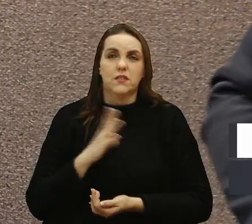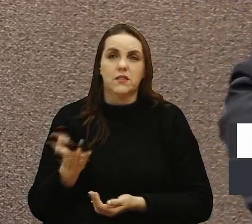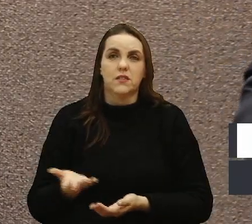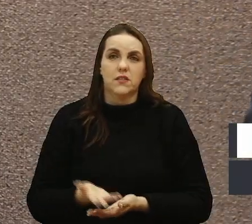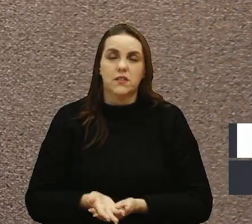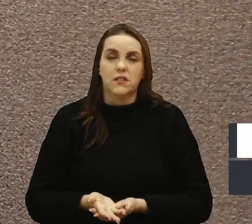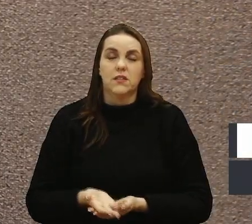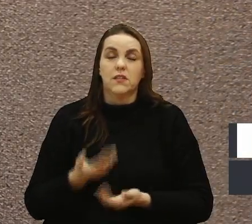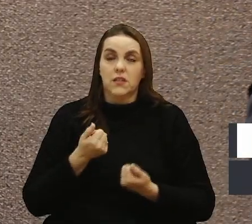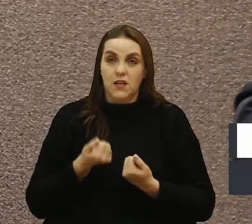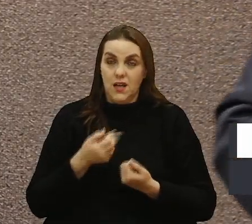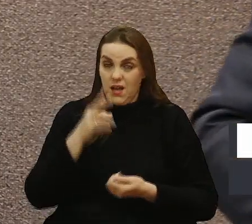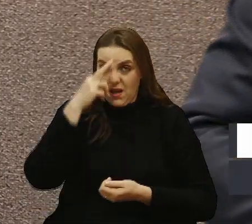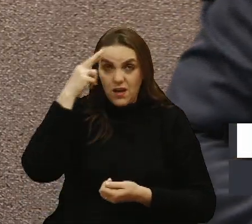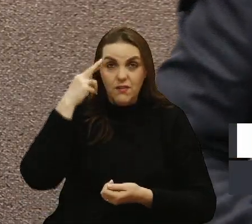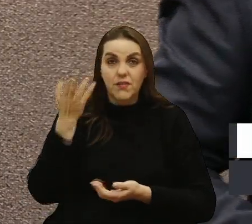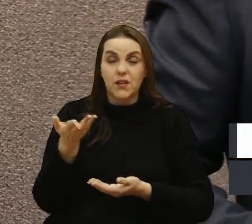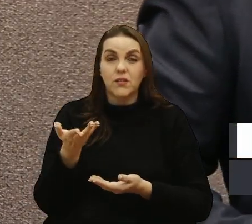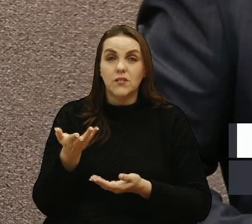deu